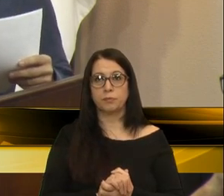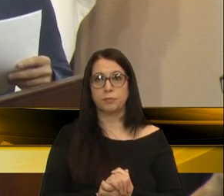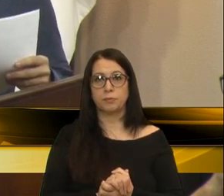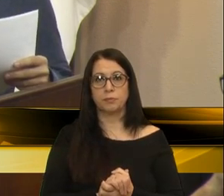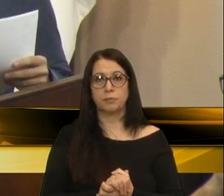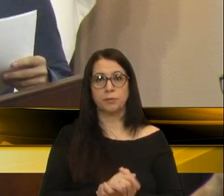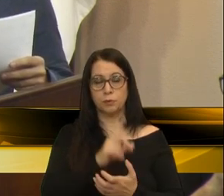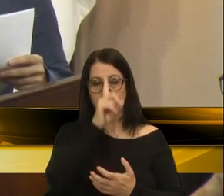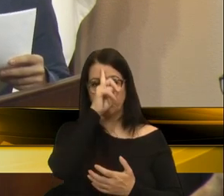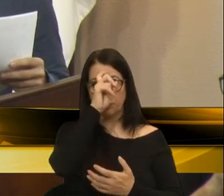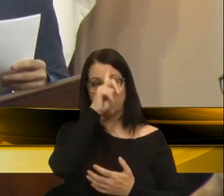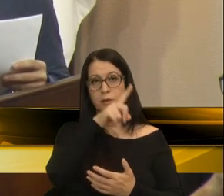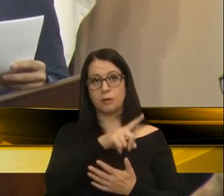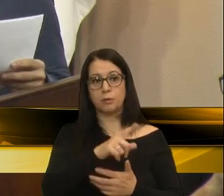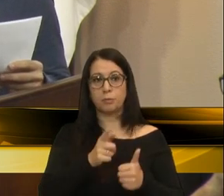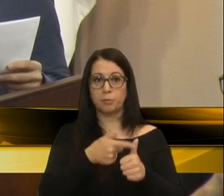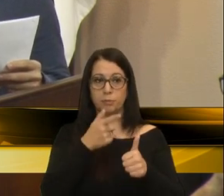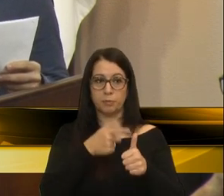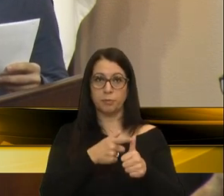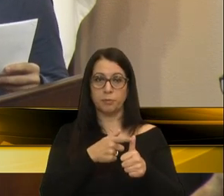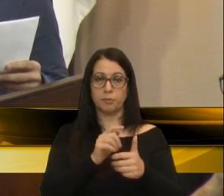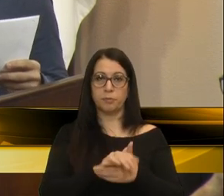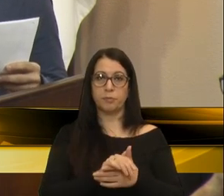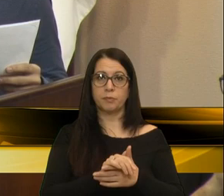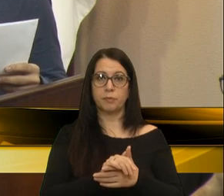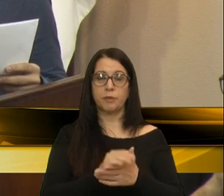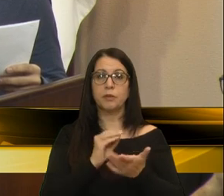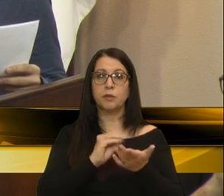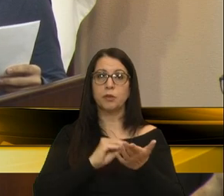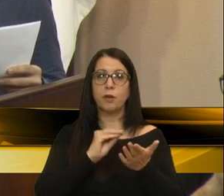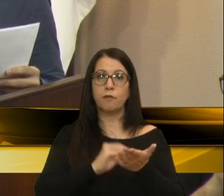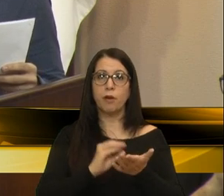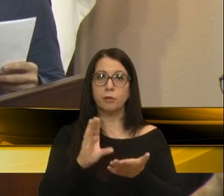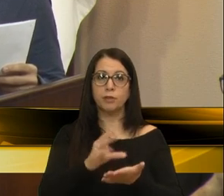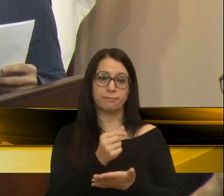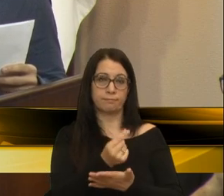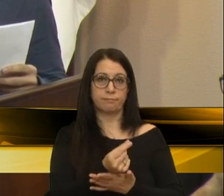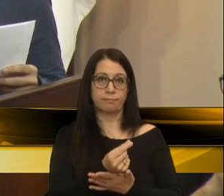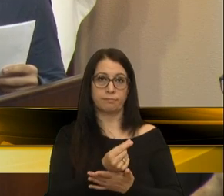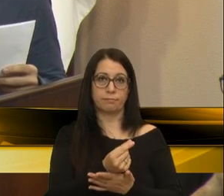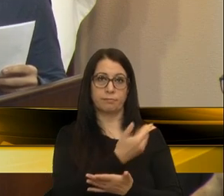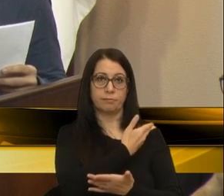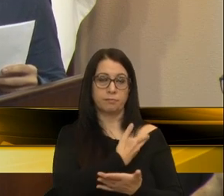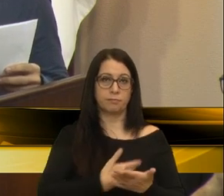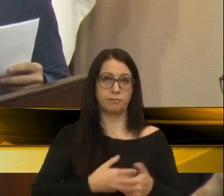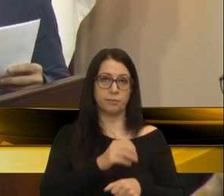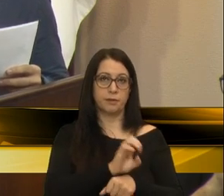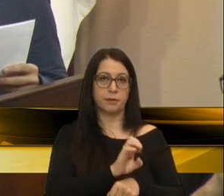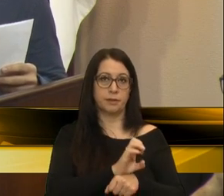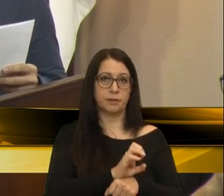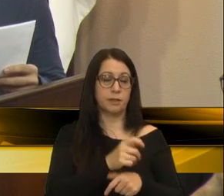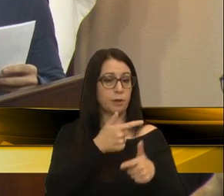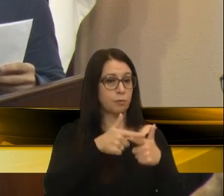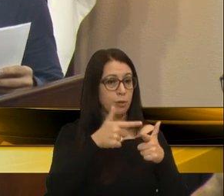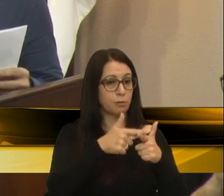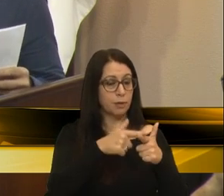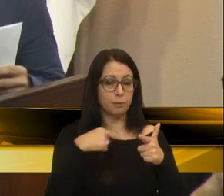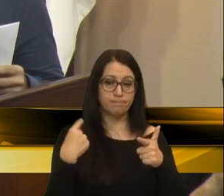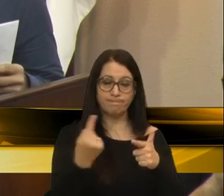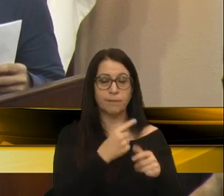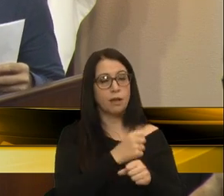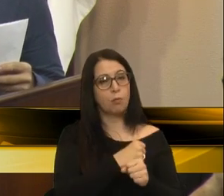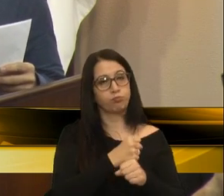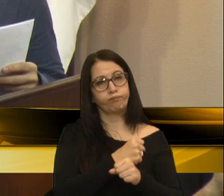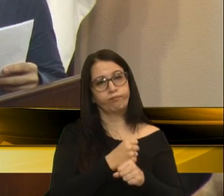o hospital. Primeiro, com a falta de repasses por parte do governo do Estado, que é uma crise que o nosso Estado enfrenta há